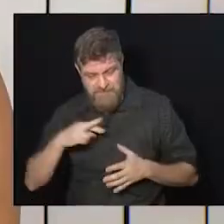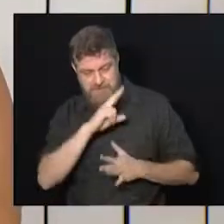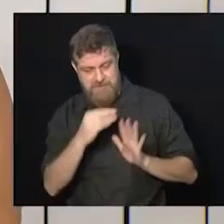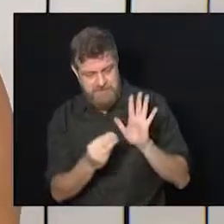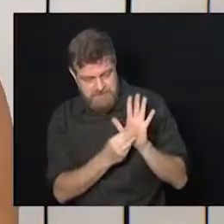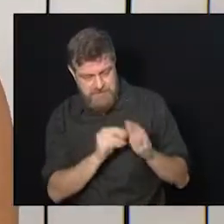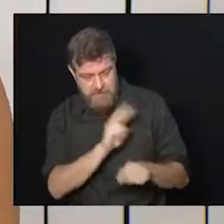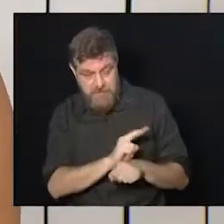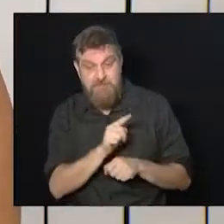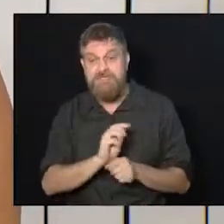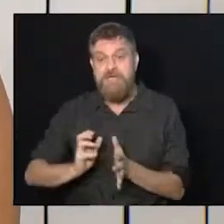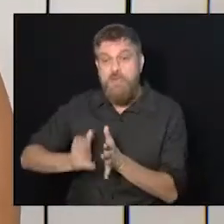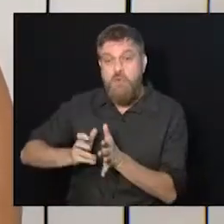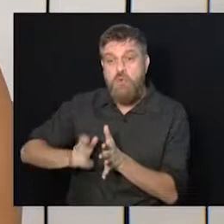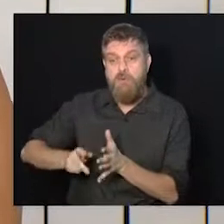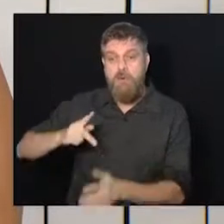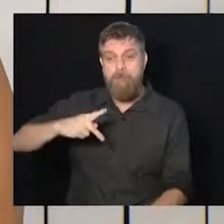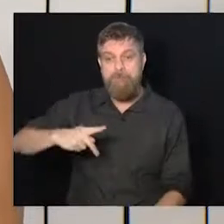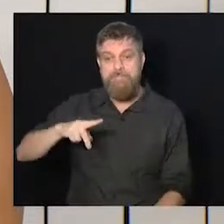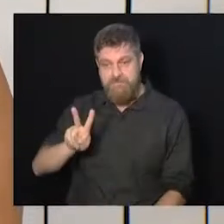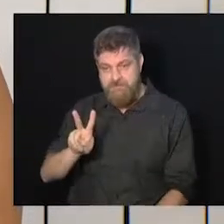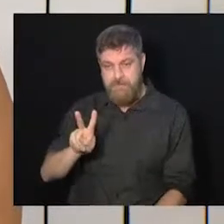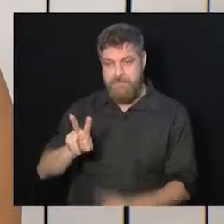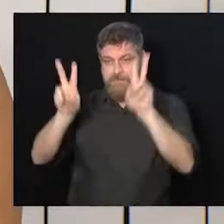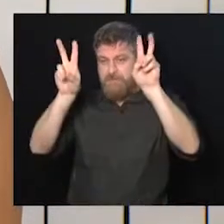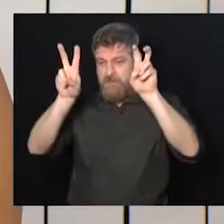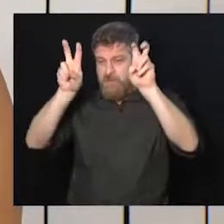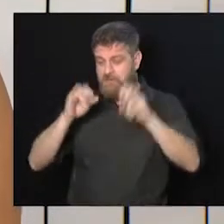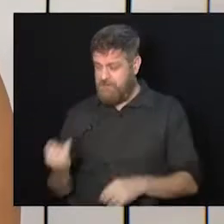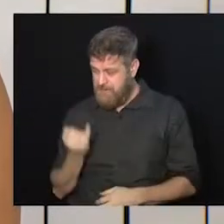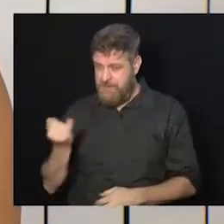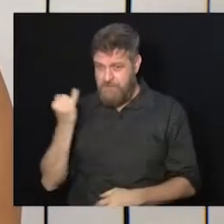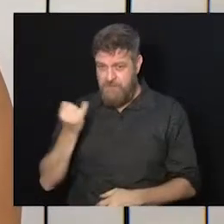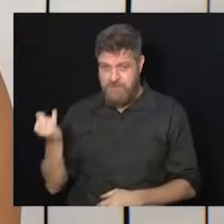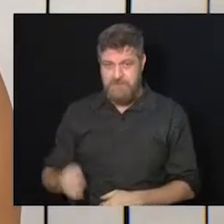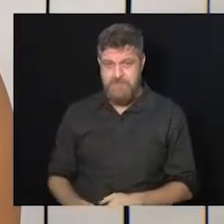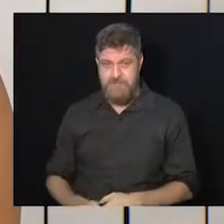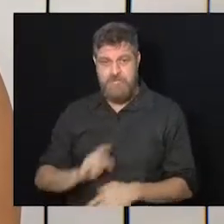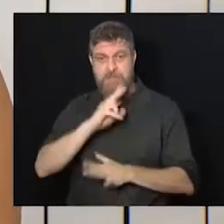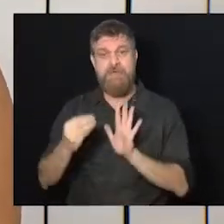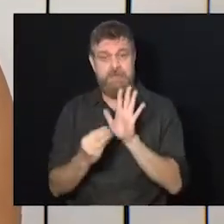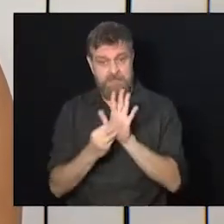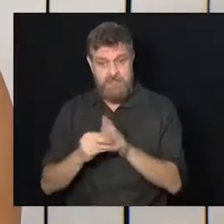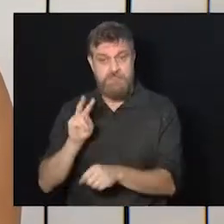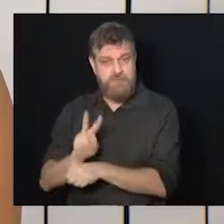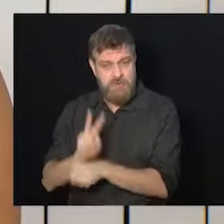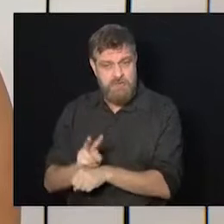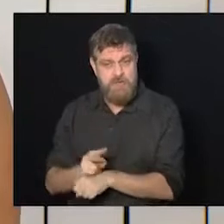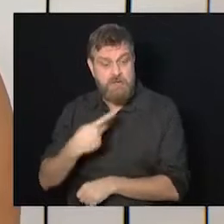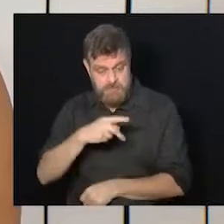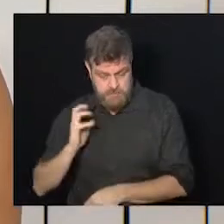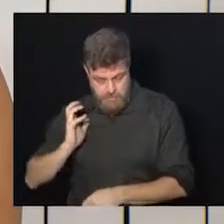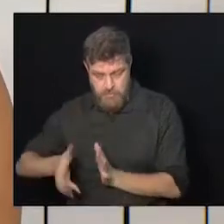senhor é do Partido Verde, um partido que tem uma bandeira e um posicionamento em relação a todas essas questões. Como que o senhor